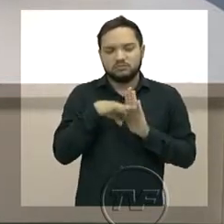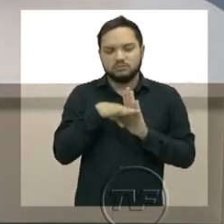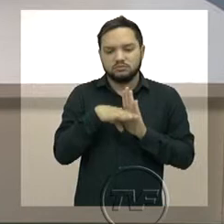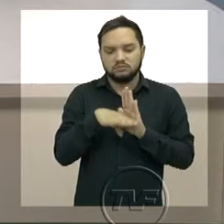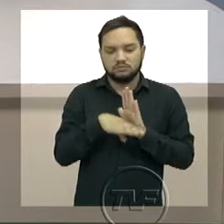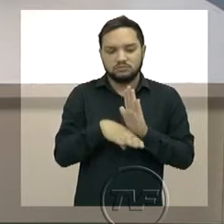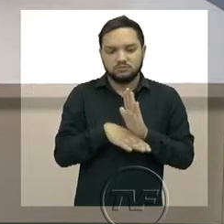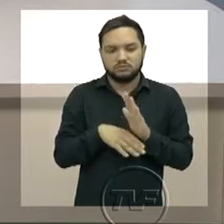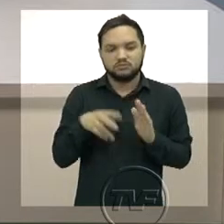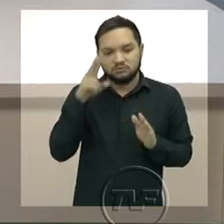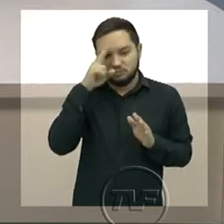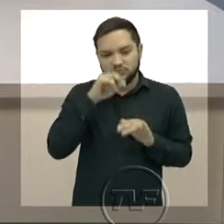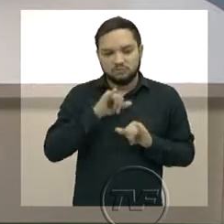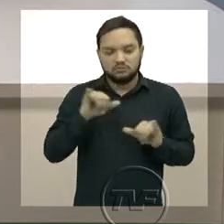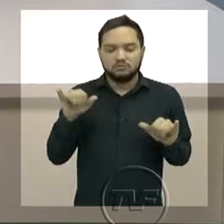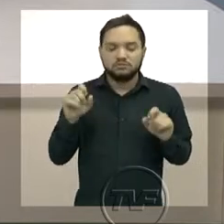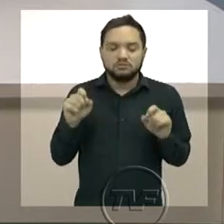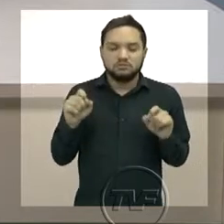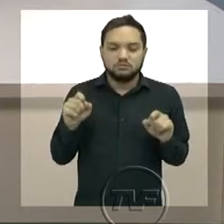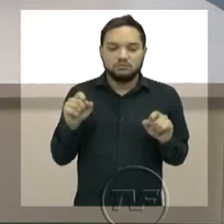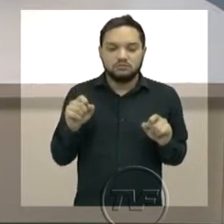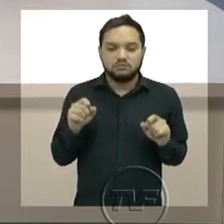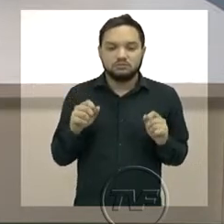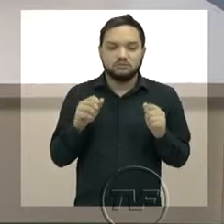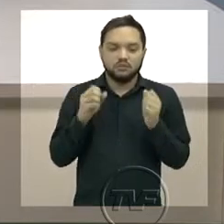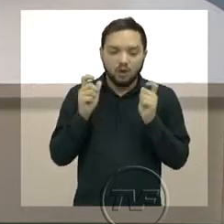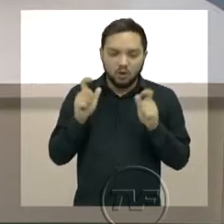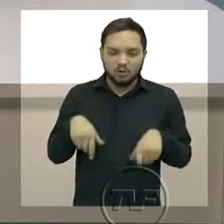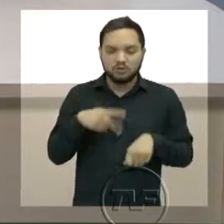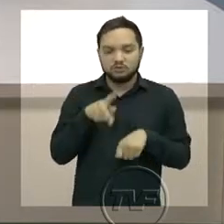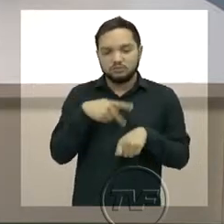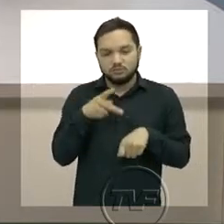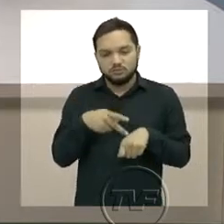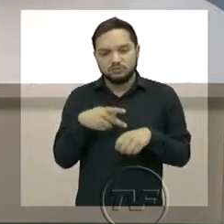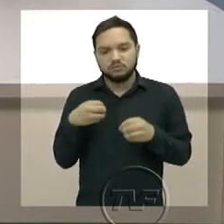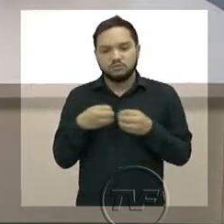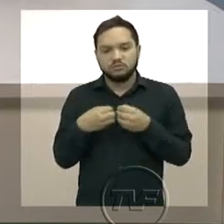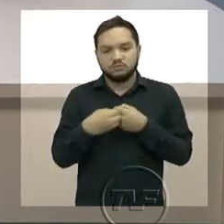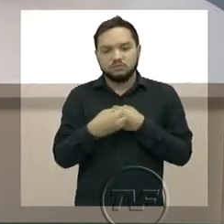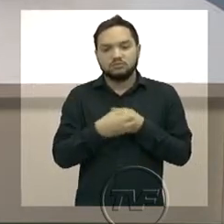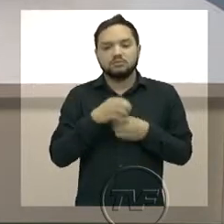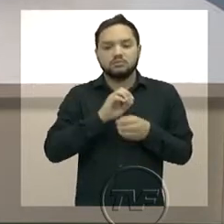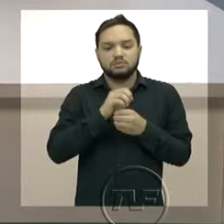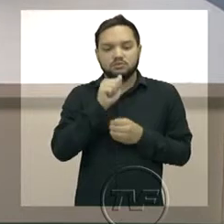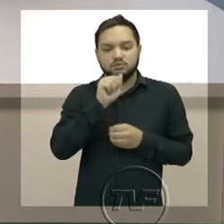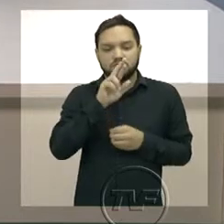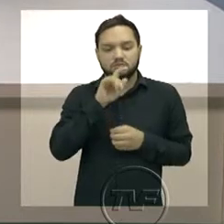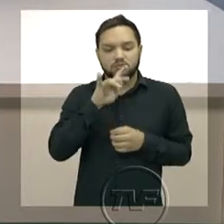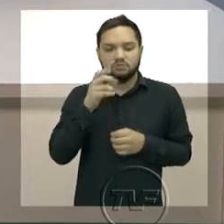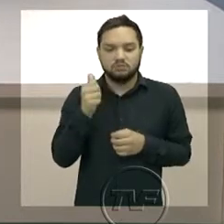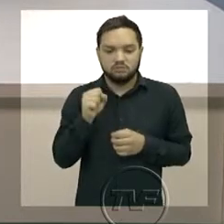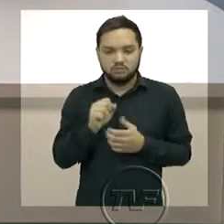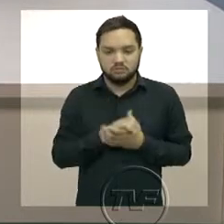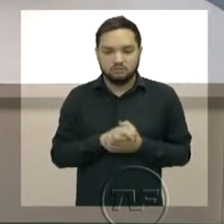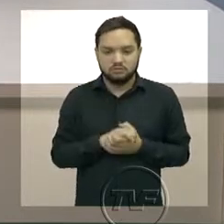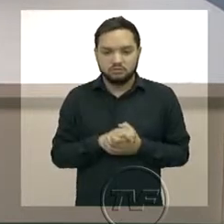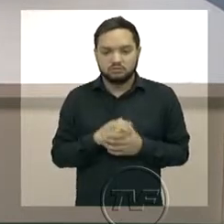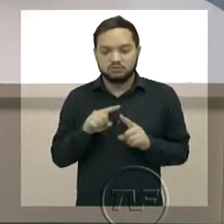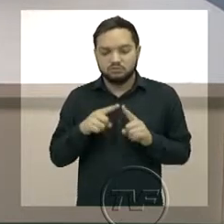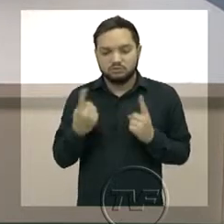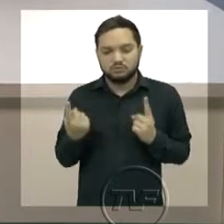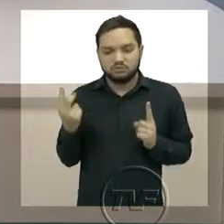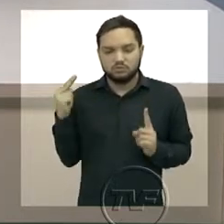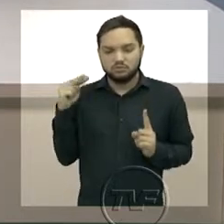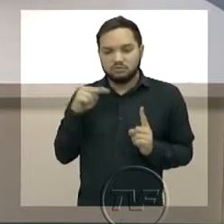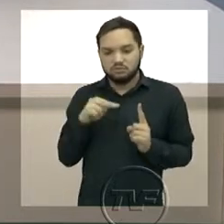e a gente lembrava a articulação junto nas praças, no entorno das praças, das areninhas, mas do ponto de